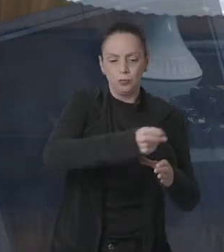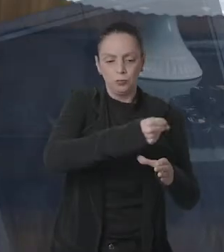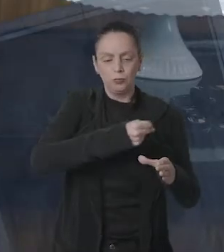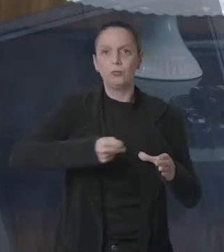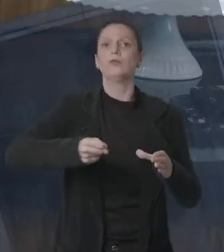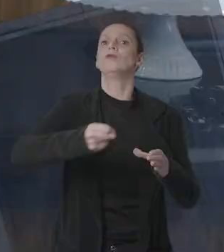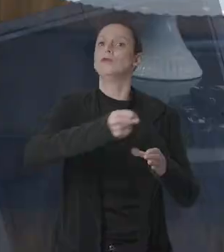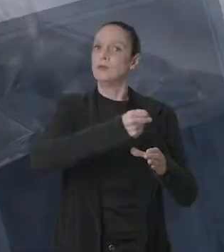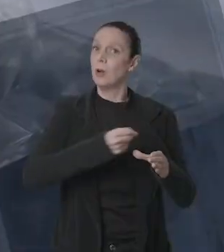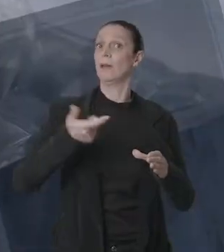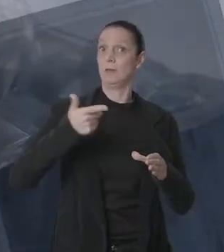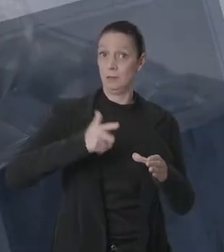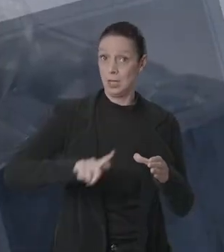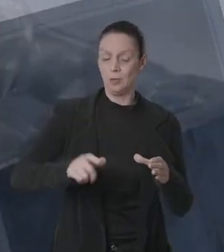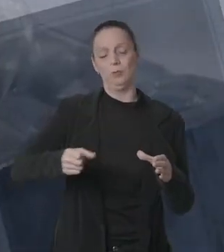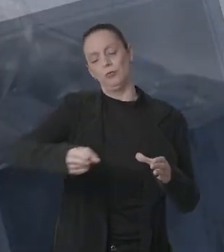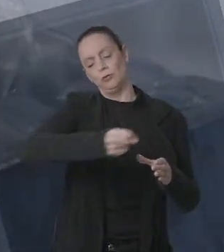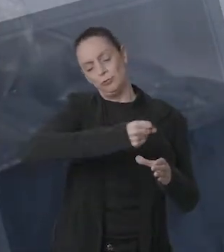com mais creme.